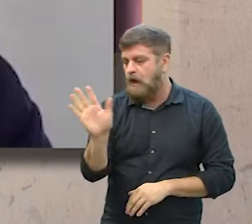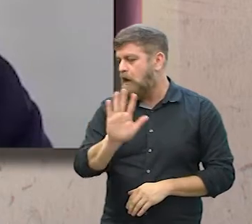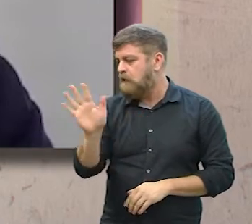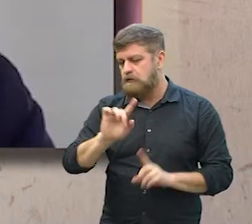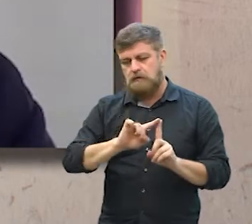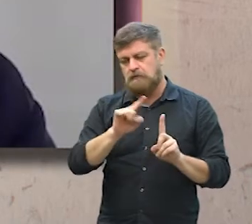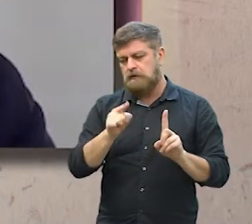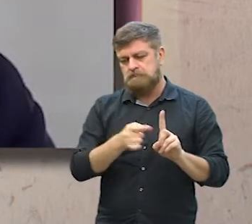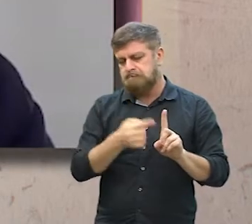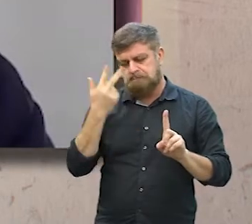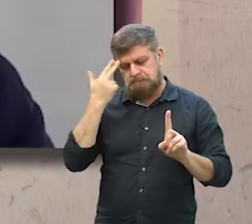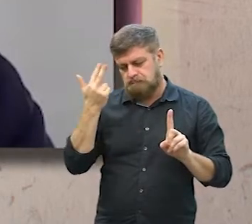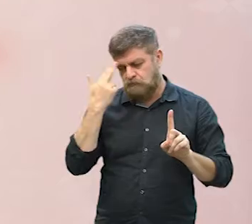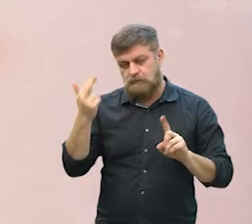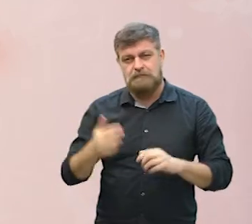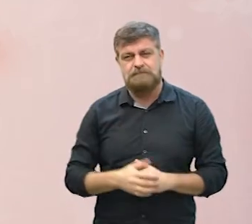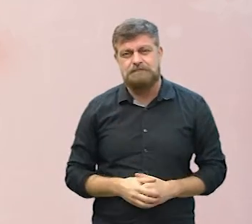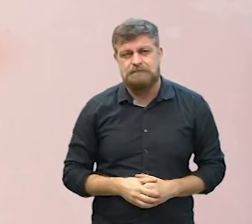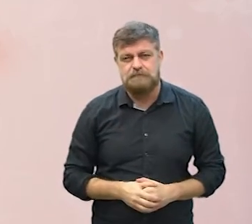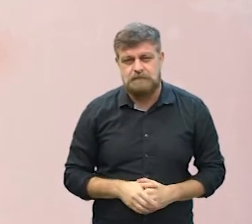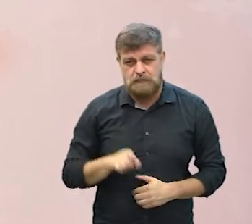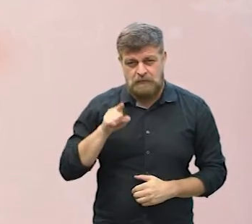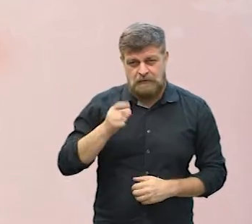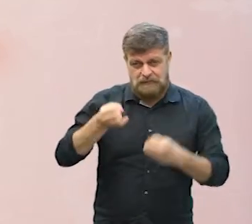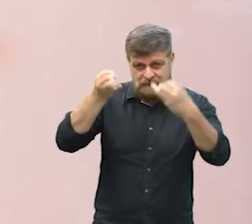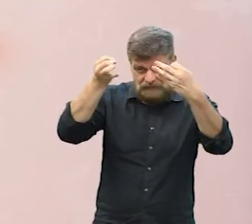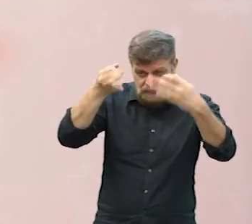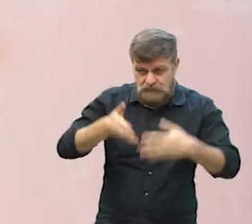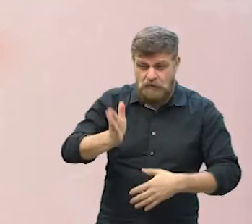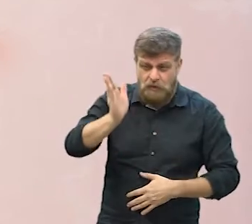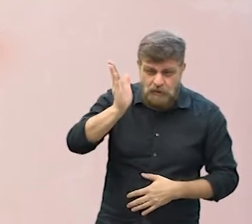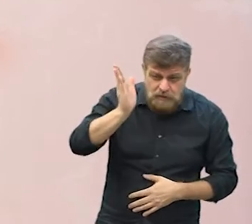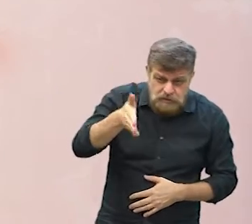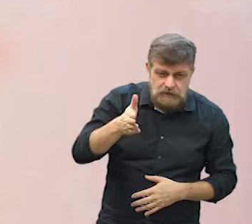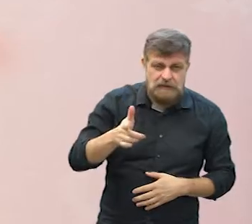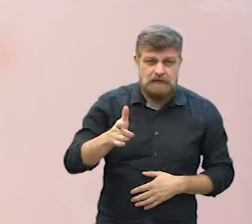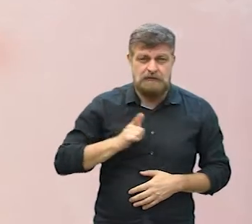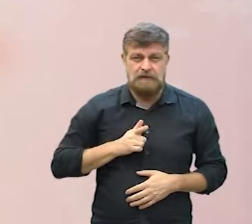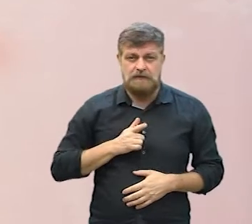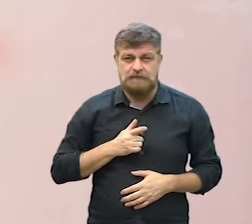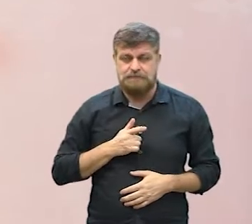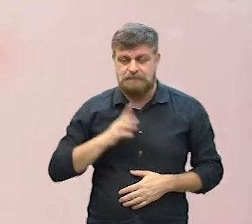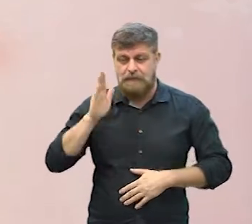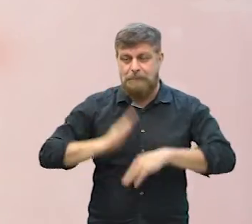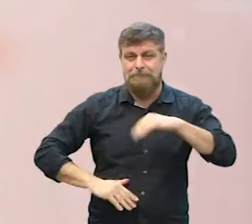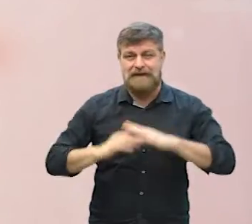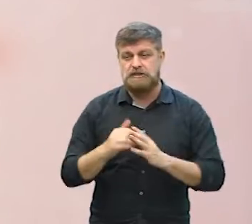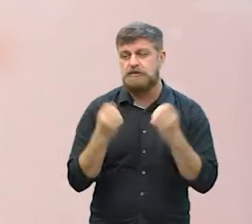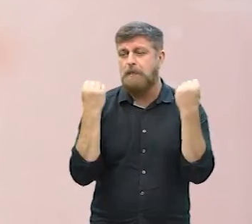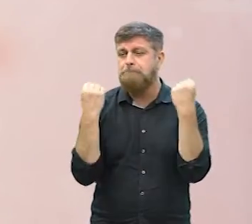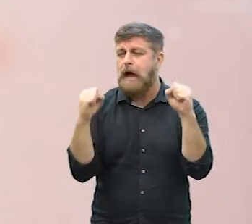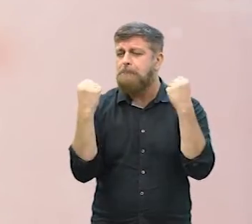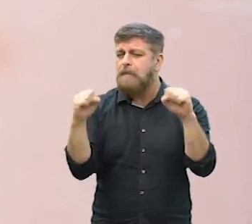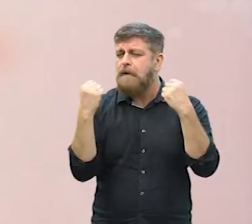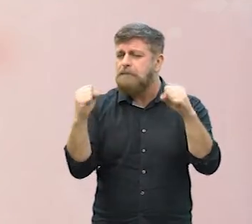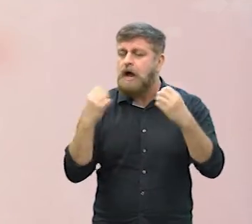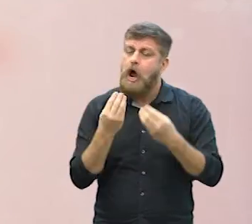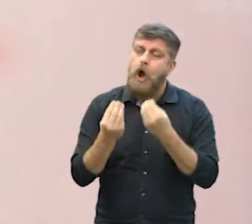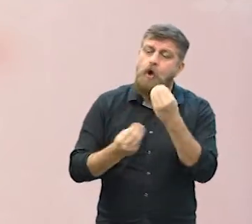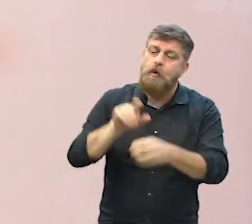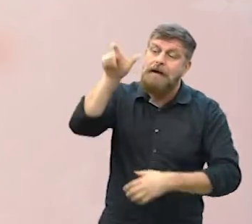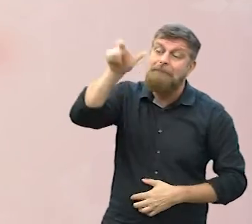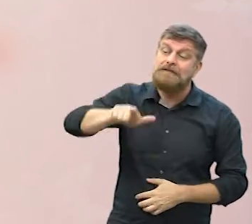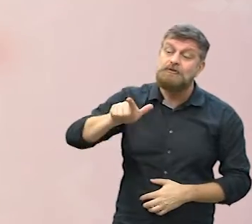da asma durante a gravidez. Doutor, o senhor tinha dito no primeiro bloco sobre atividade física. Como que é a